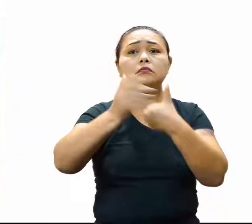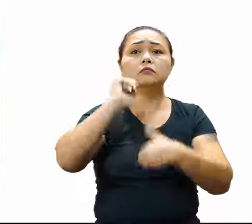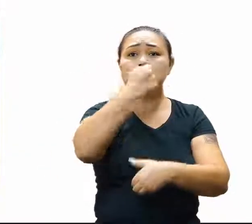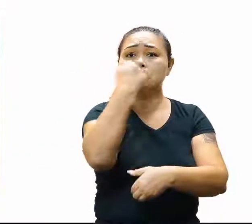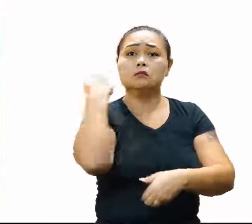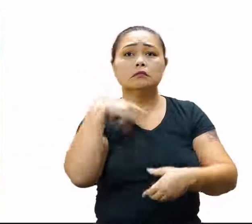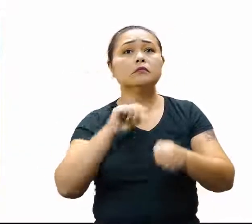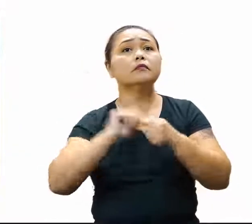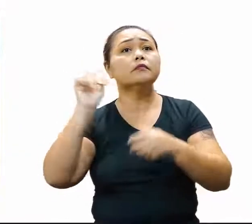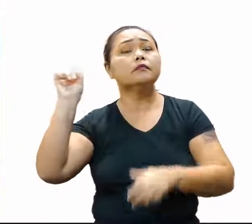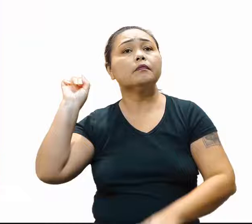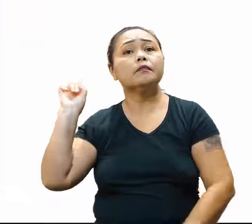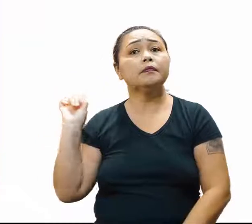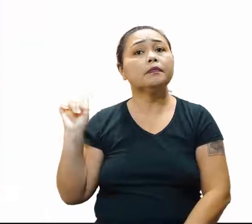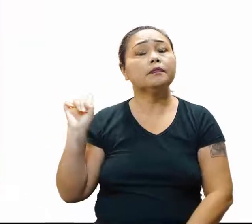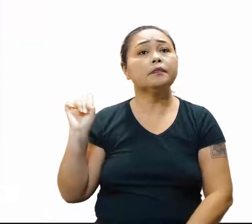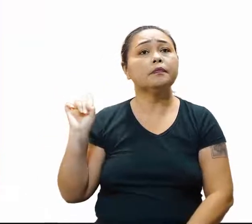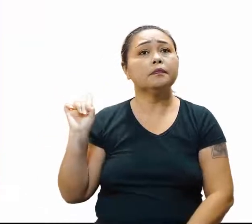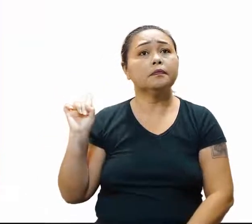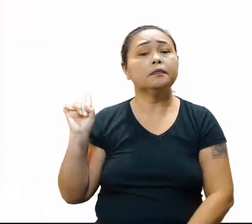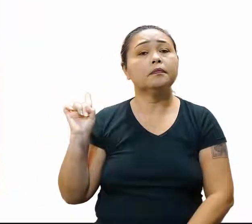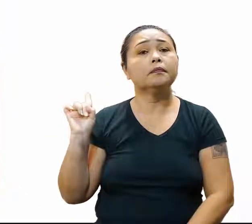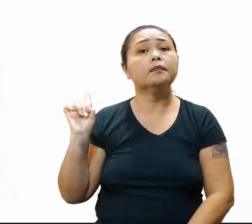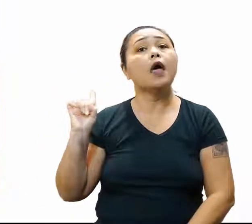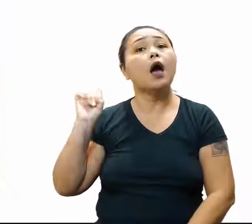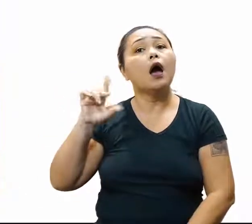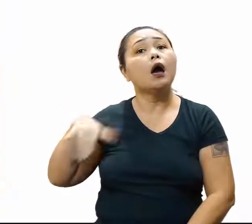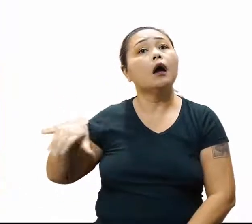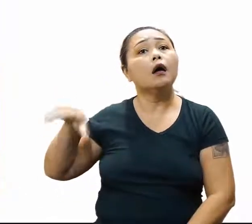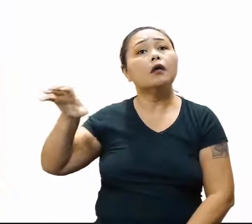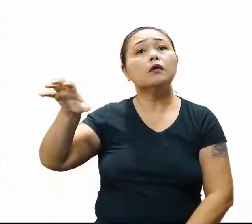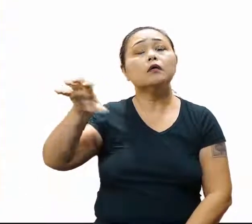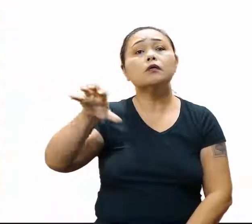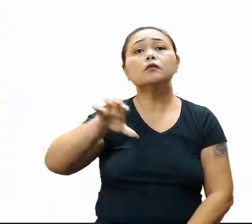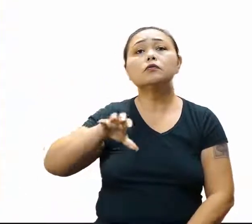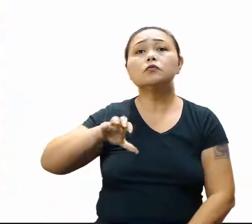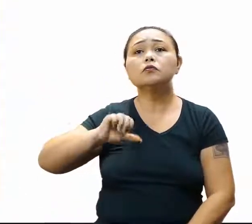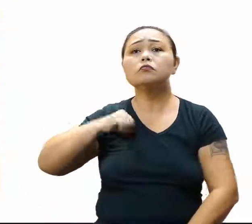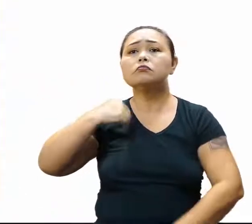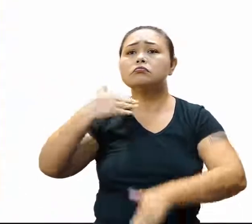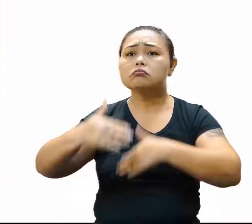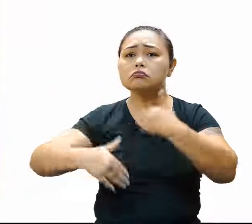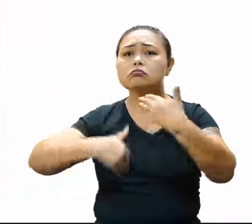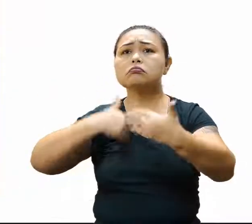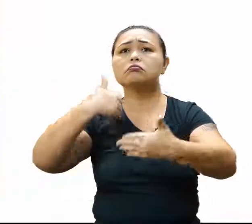Olha lá. A região passou, então, por um intenso processo de